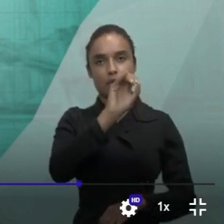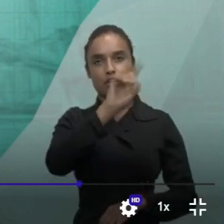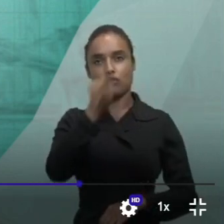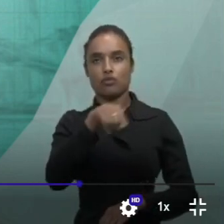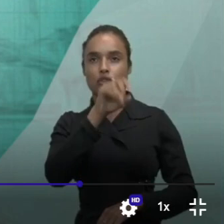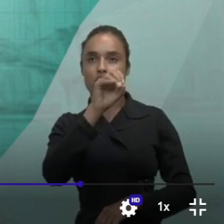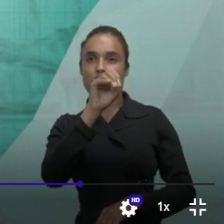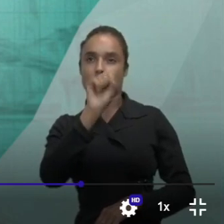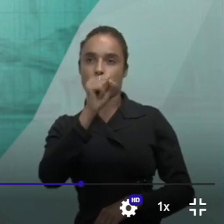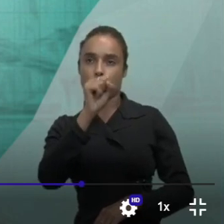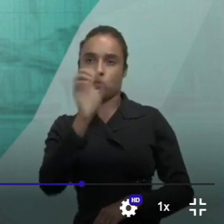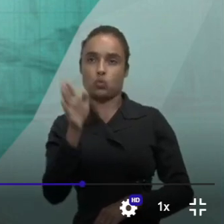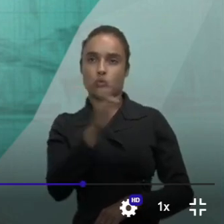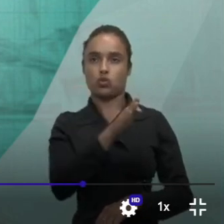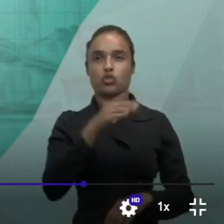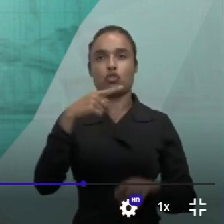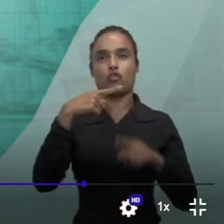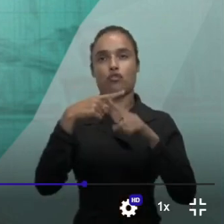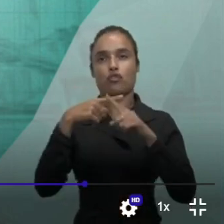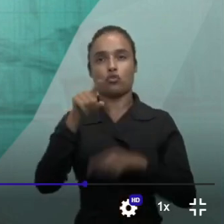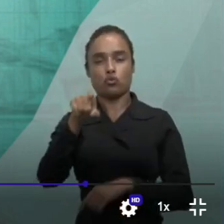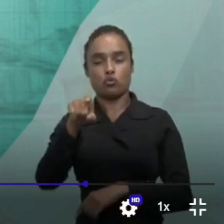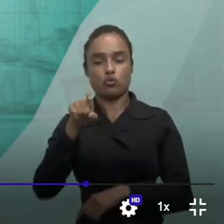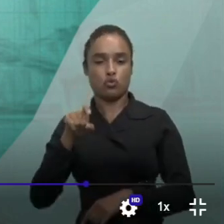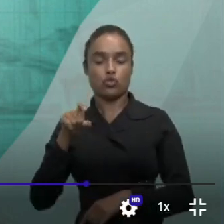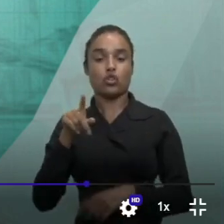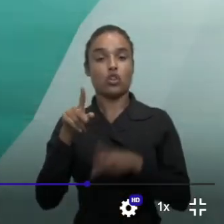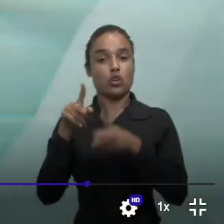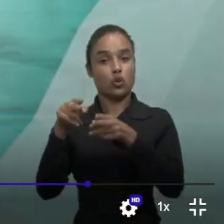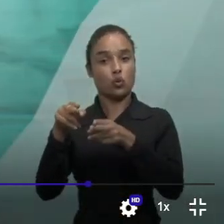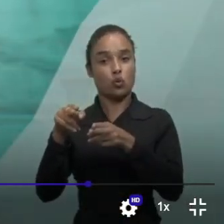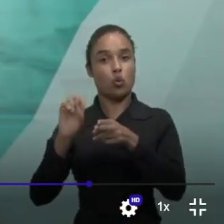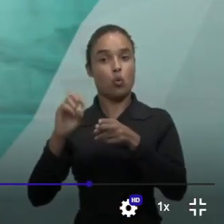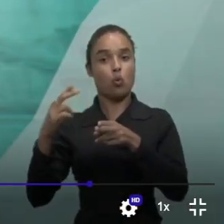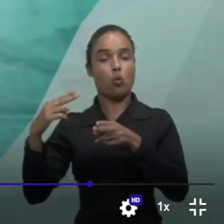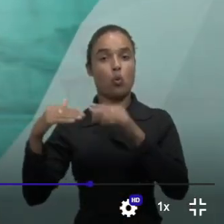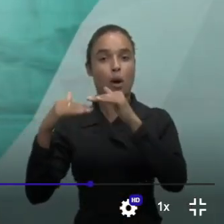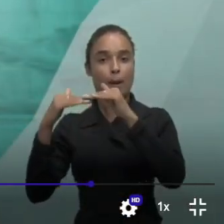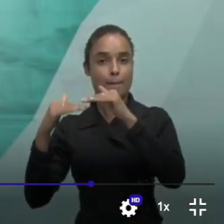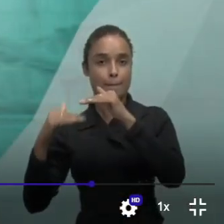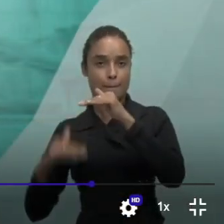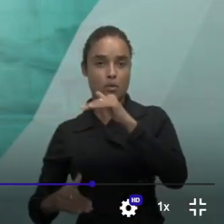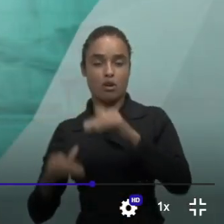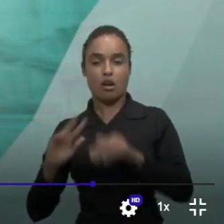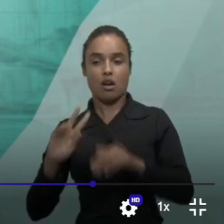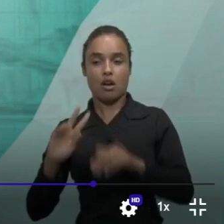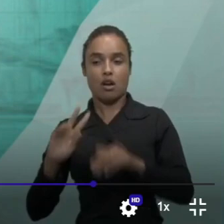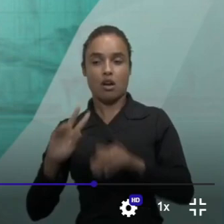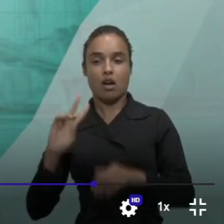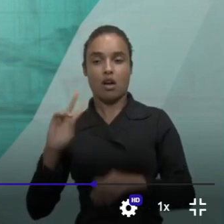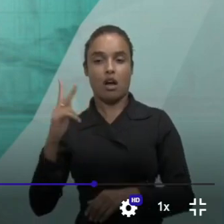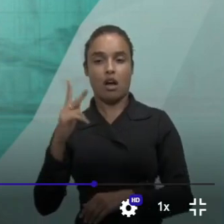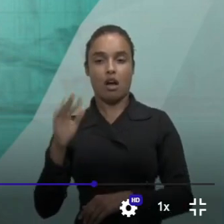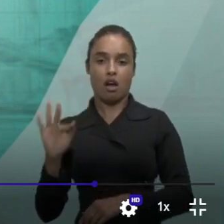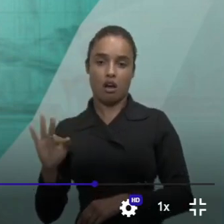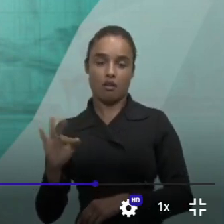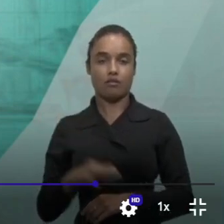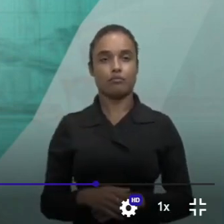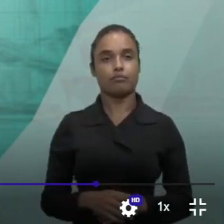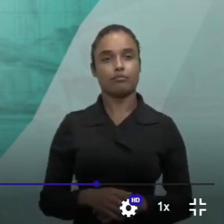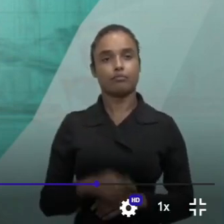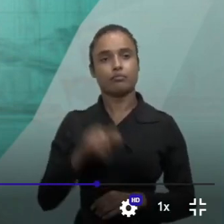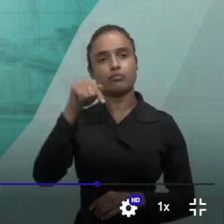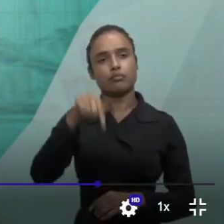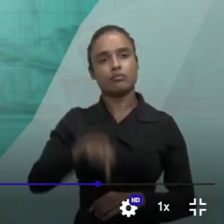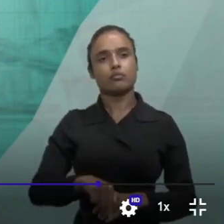que deve ser menor ou igual à espessura da laje HF. Já a mesa totalmente comprimida é mais